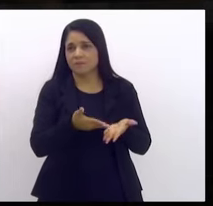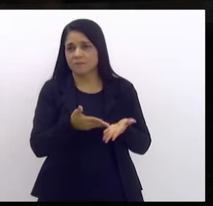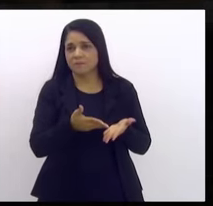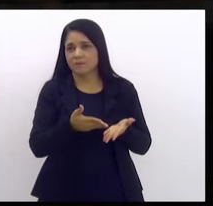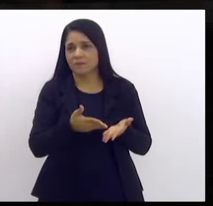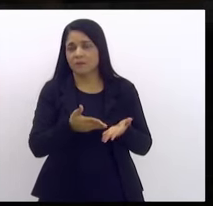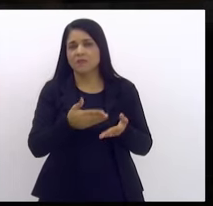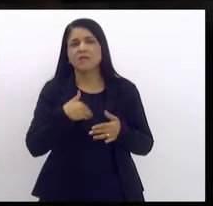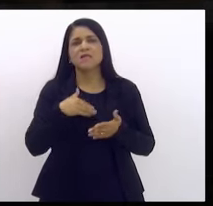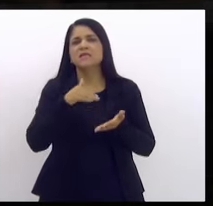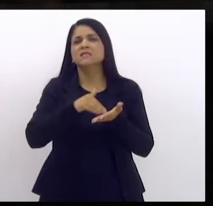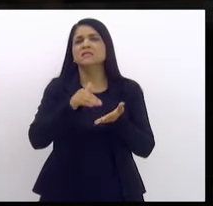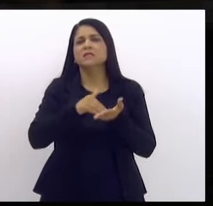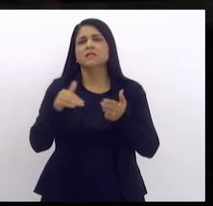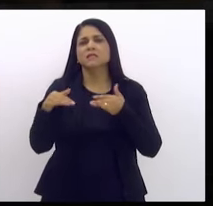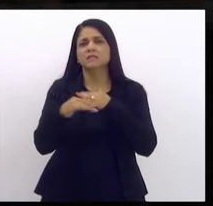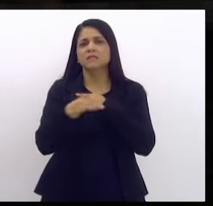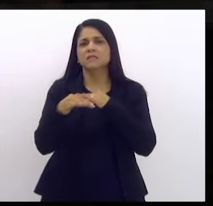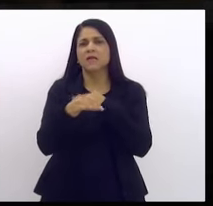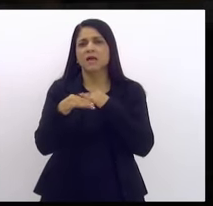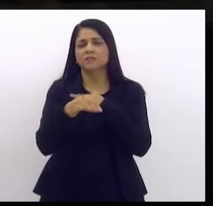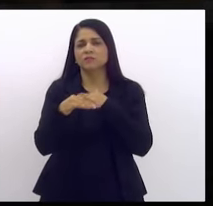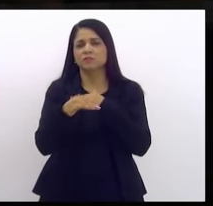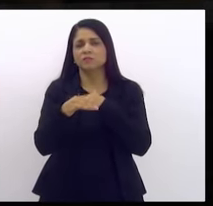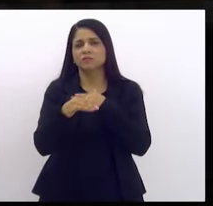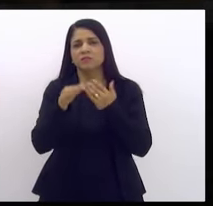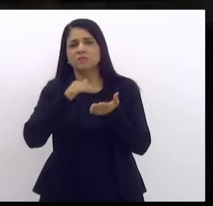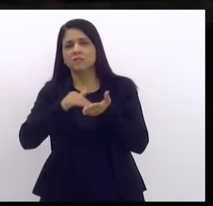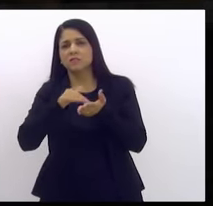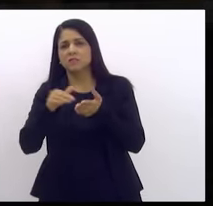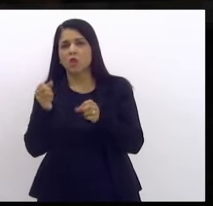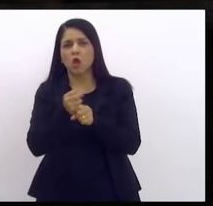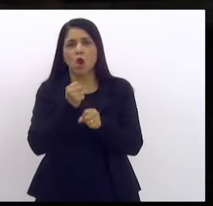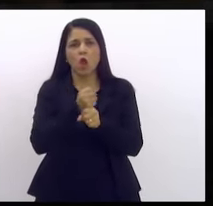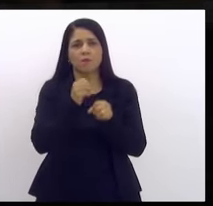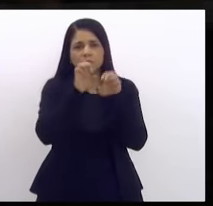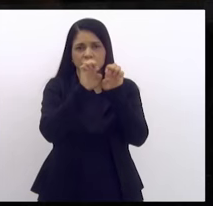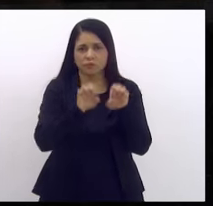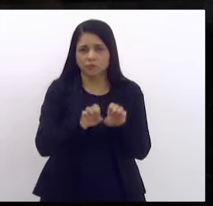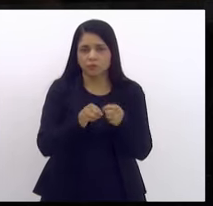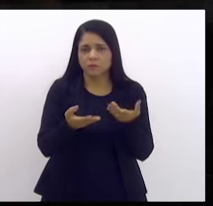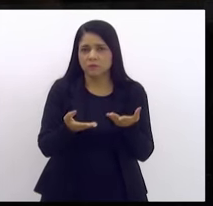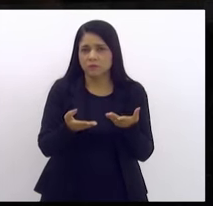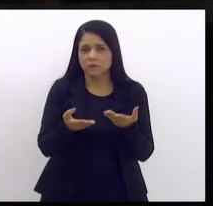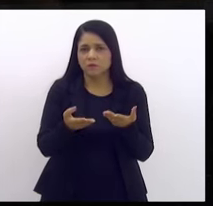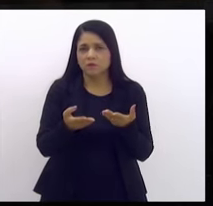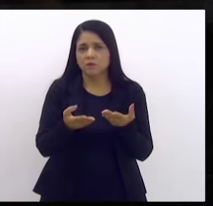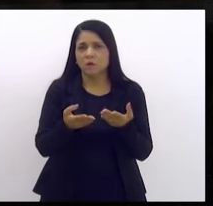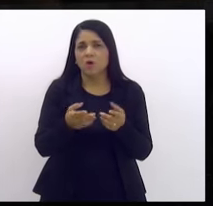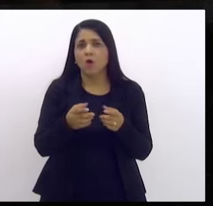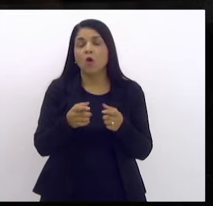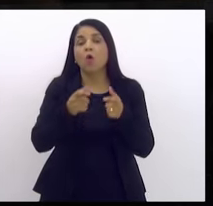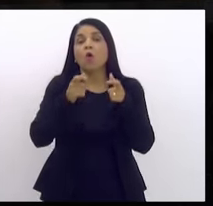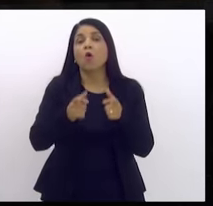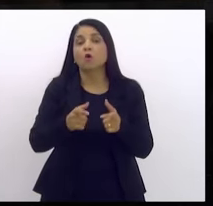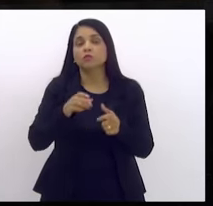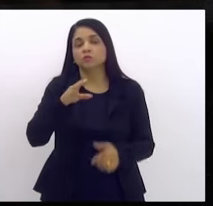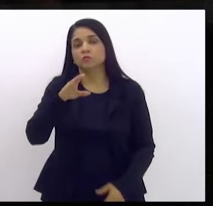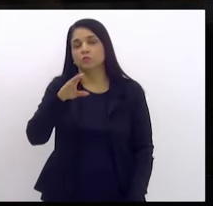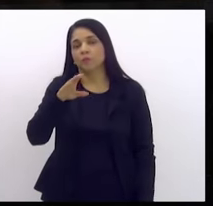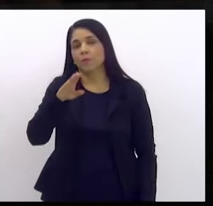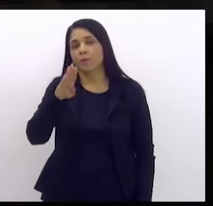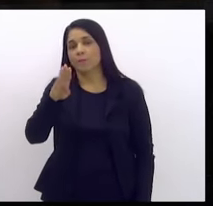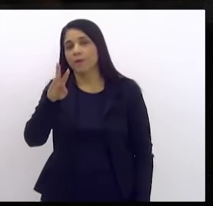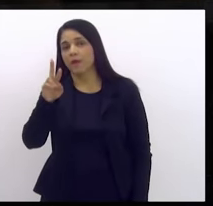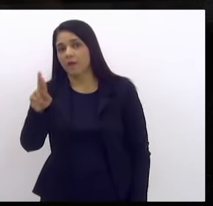Secretaria das Cidades, né? Secretaria de Obras e Infraestrutura. Onde está o DR? Em cidade